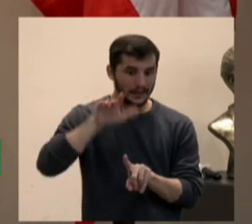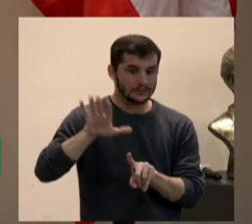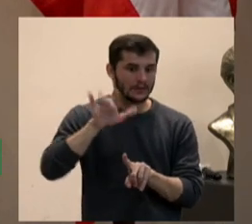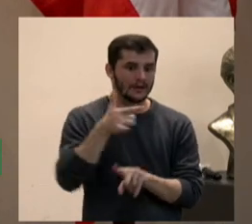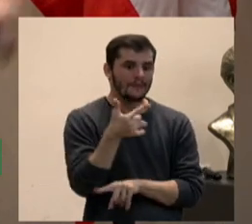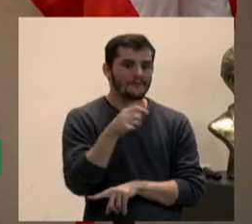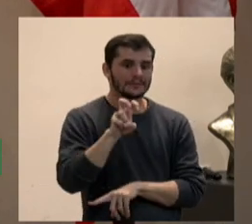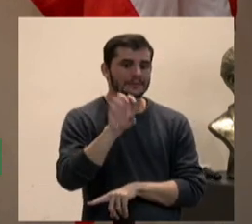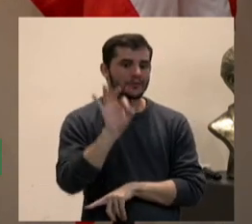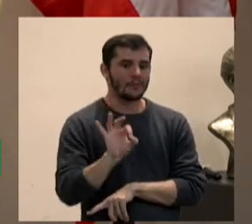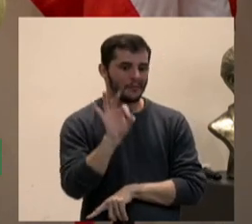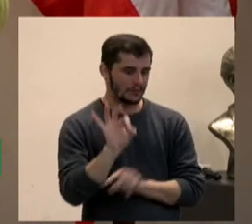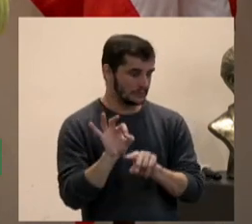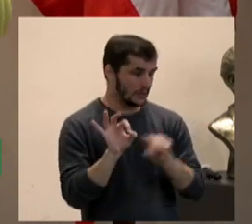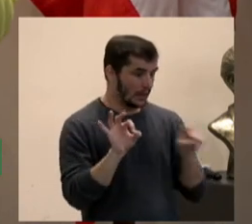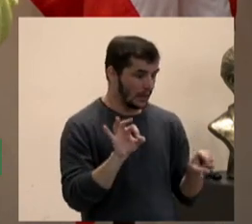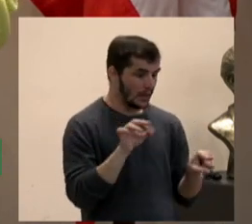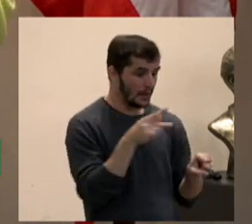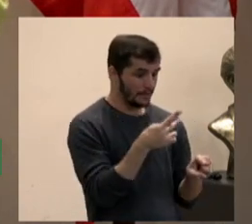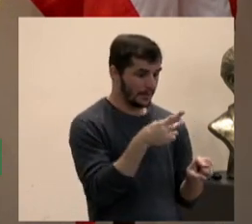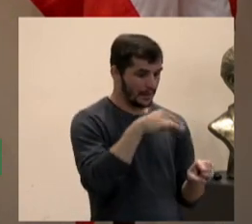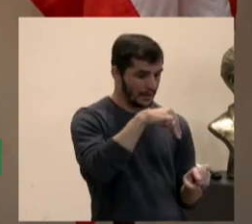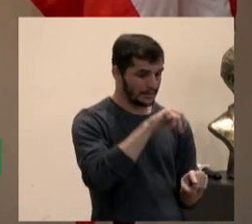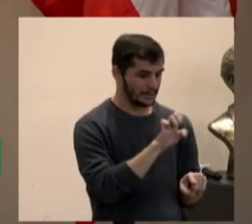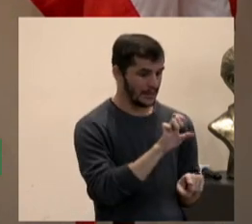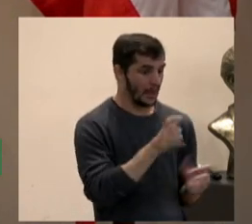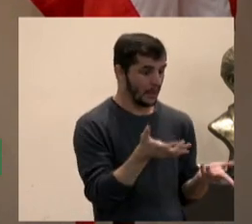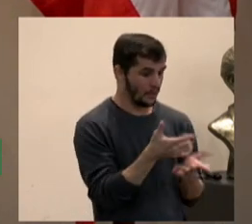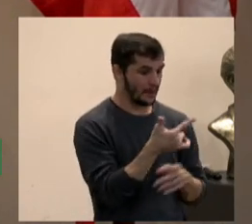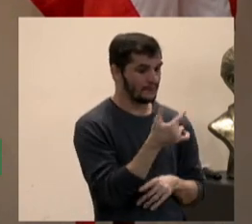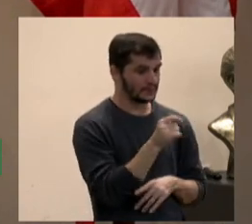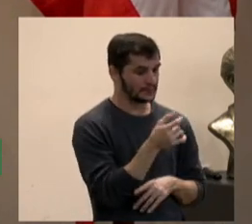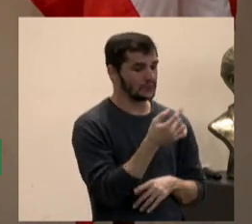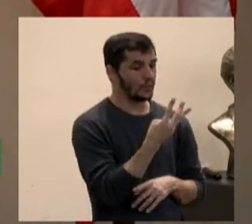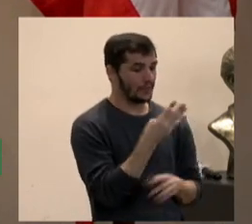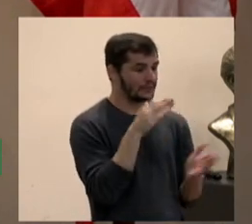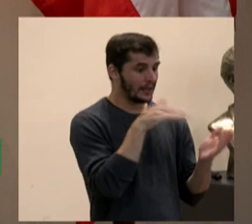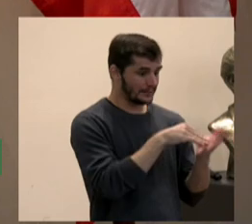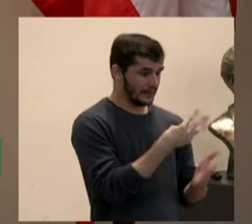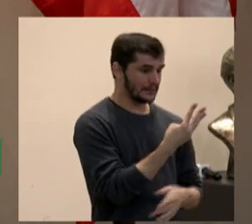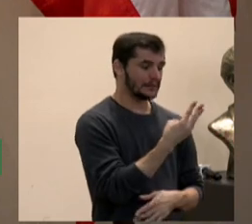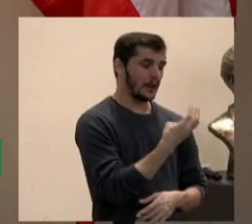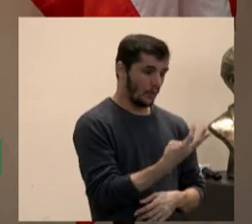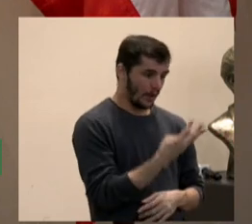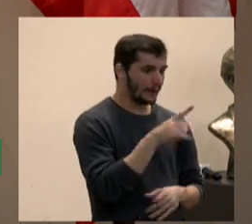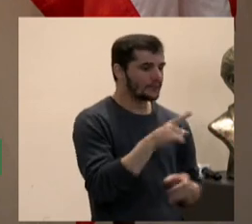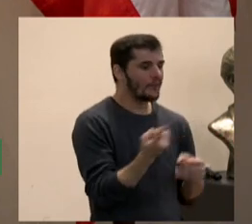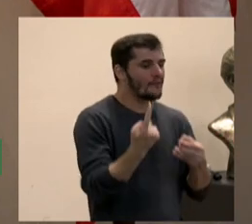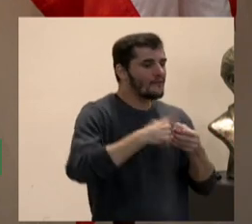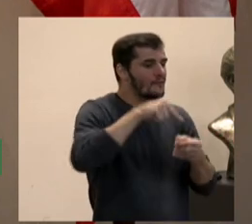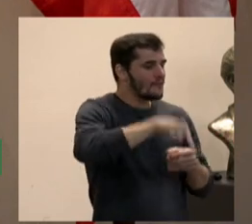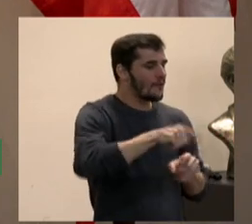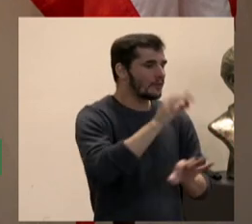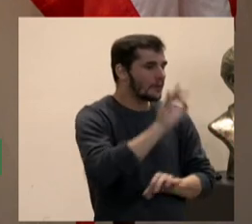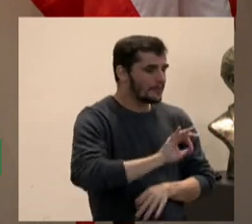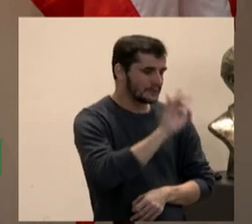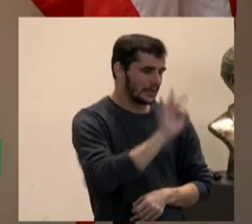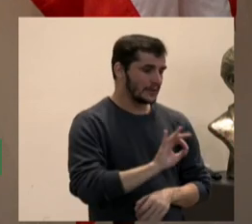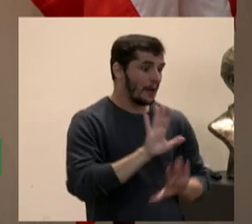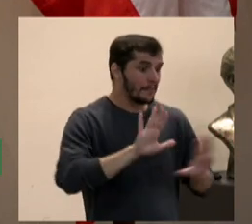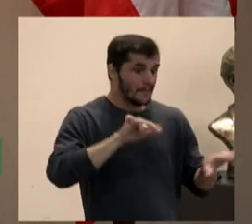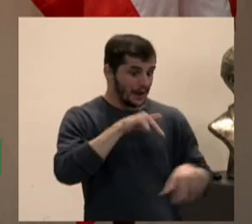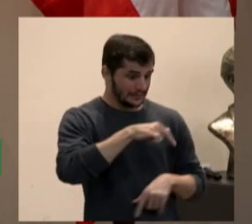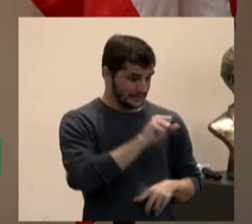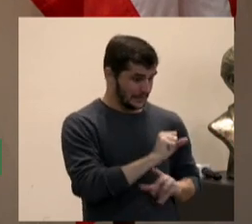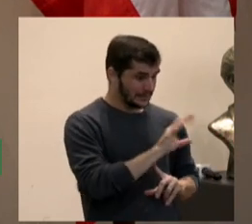no PNE 2434, retoma, essa meta foi retomada, obviamente. Mas em Santa Catarina é só